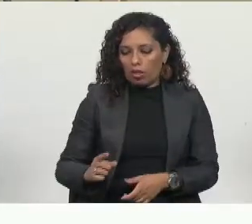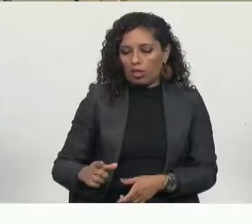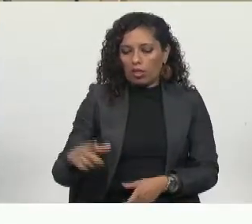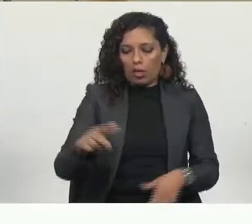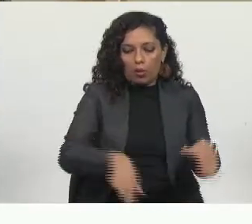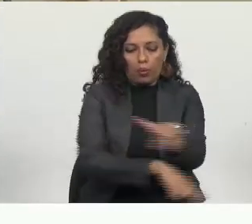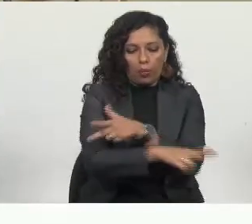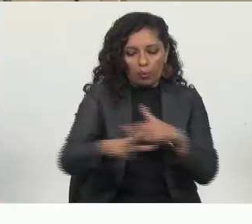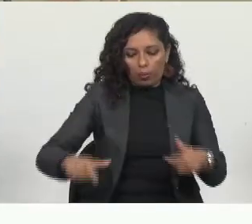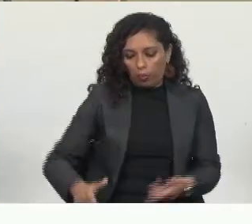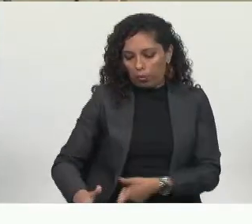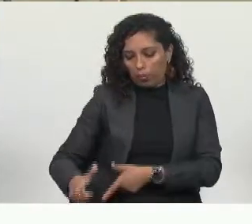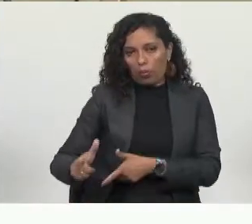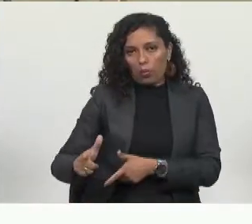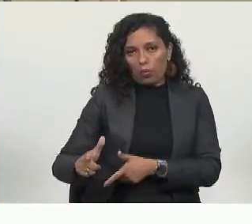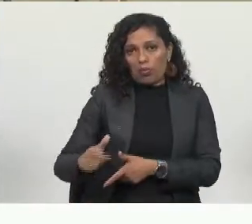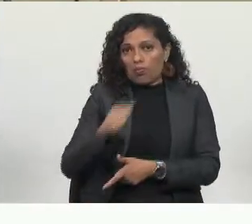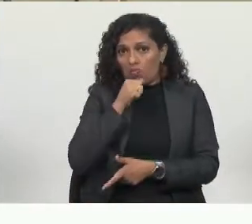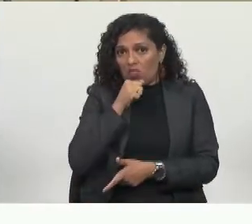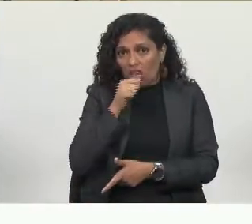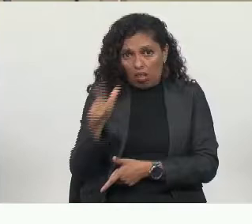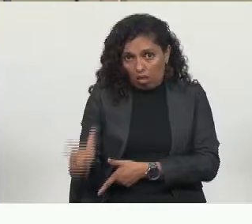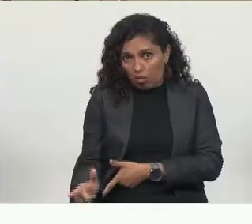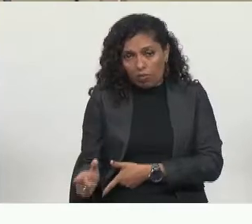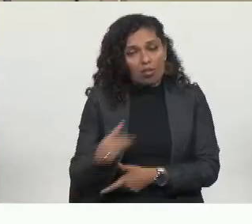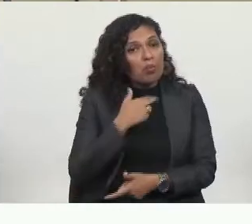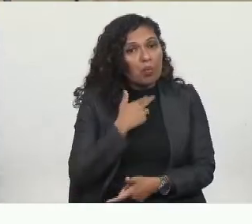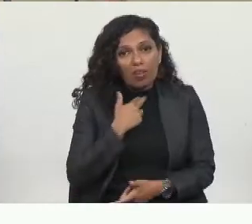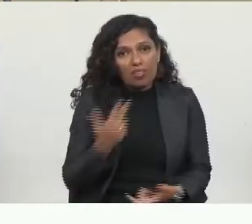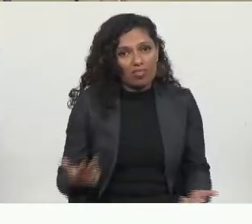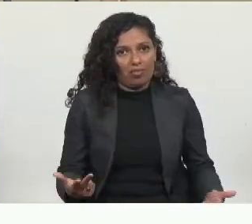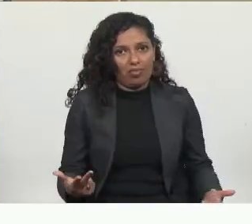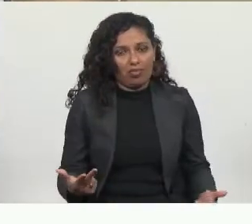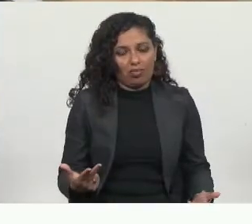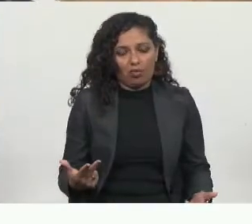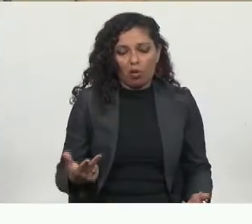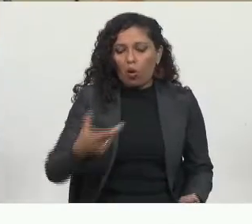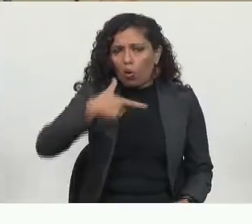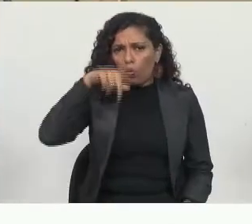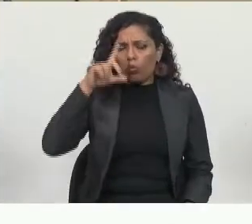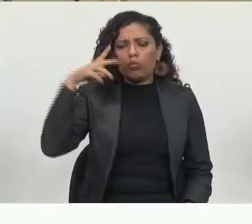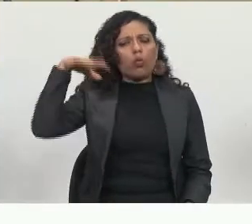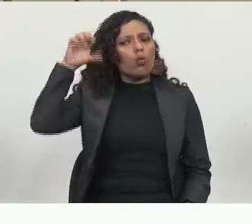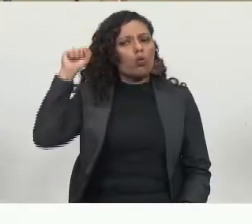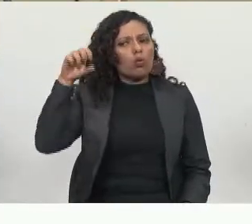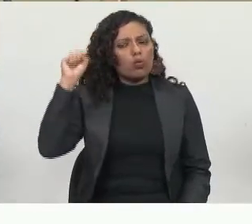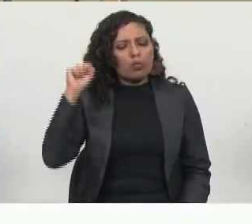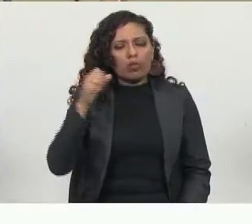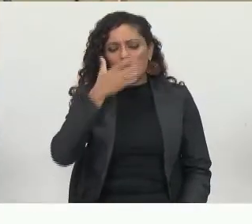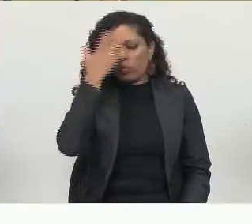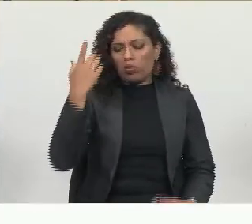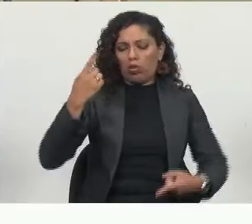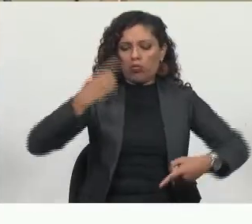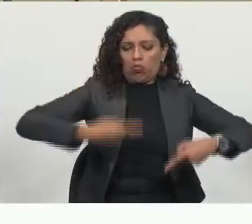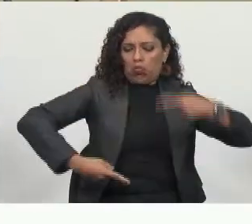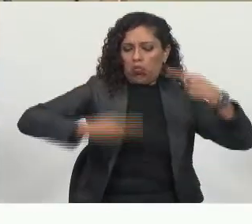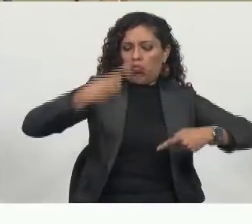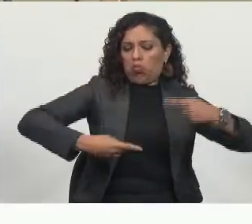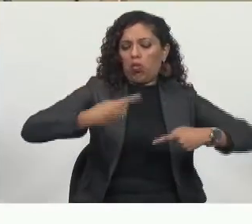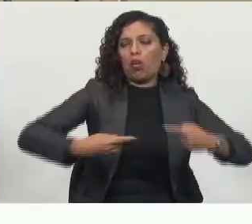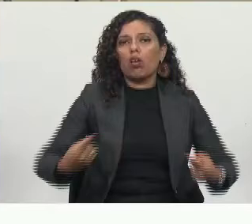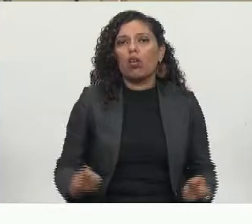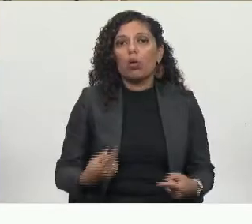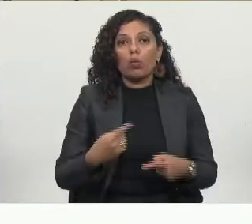Ontem eu vi, deputado Bruno, uma discussão tremenda, porque alguns deputados